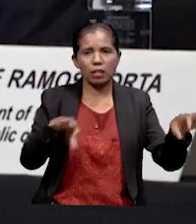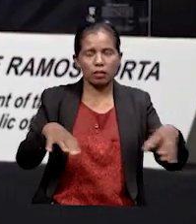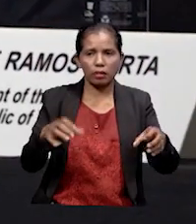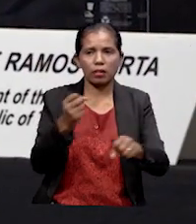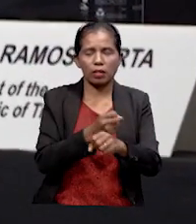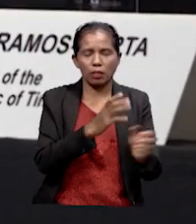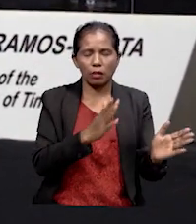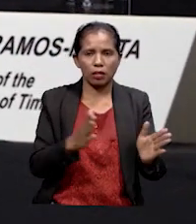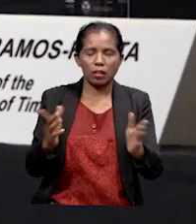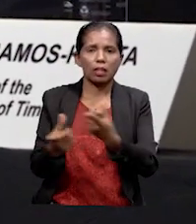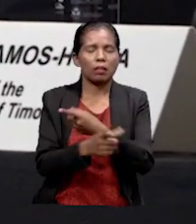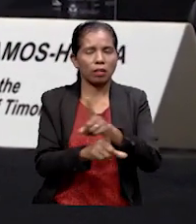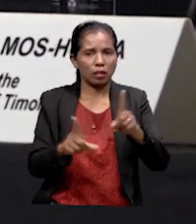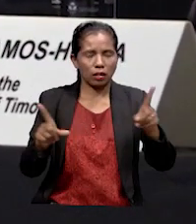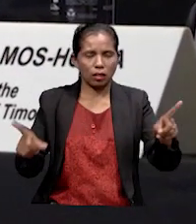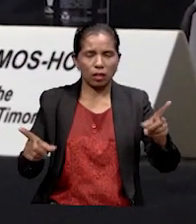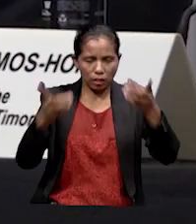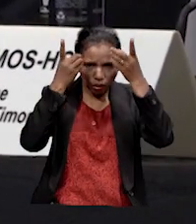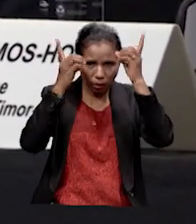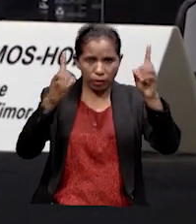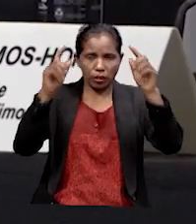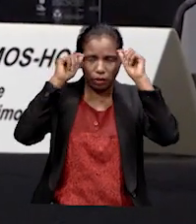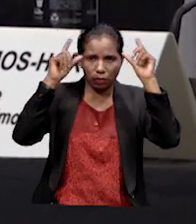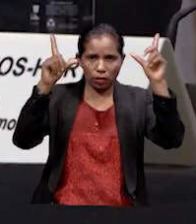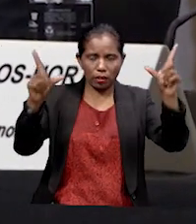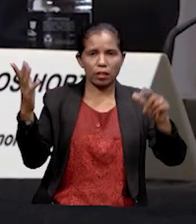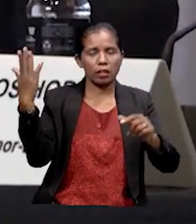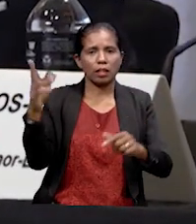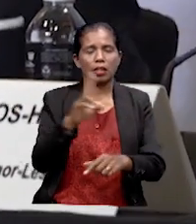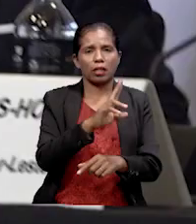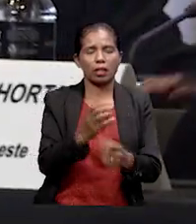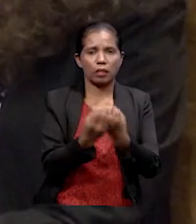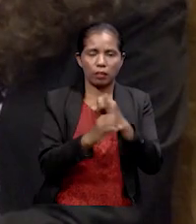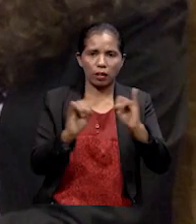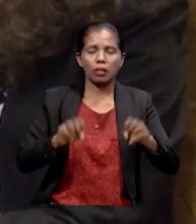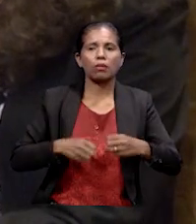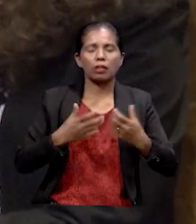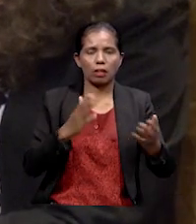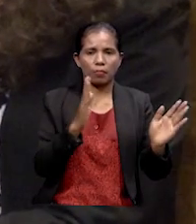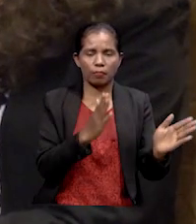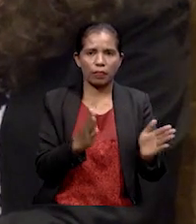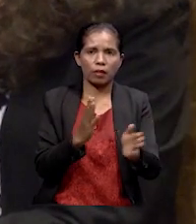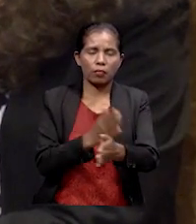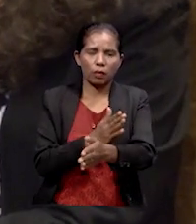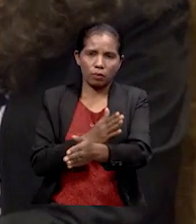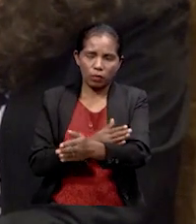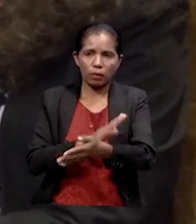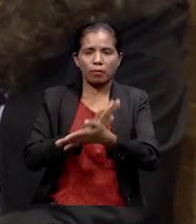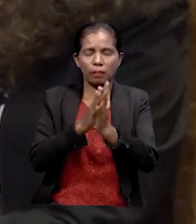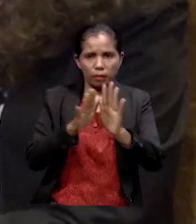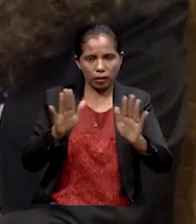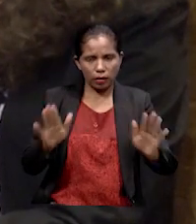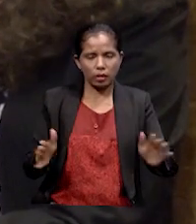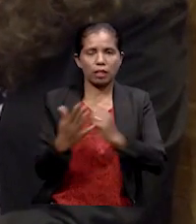pátria, ca autodeterminação Timor-Leste nian, no ija ukungan, unsa atu promove na fatem paz no reconciliação e